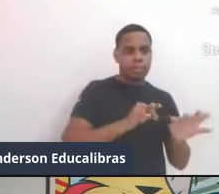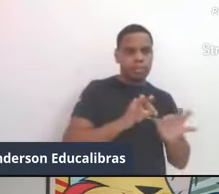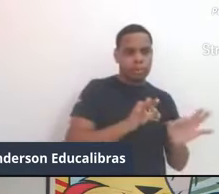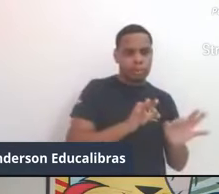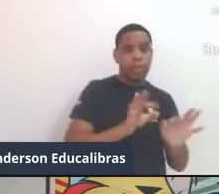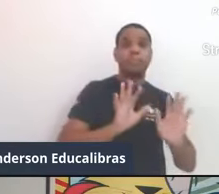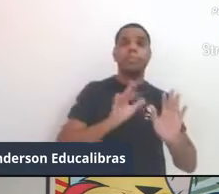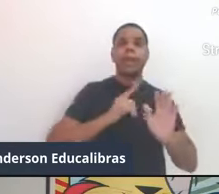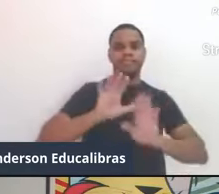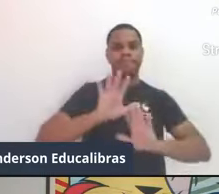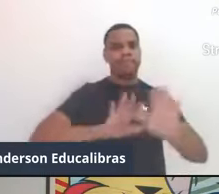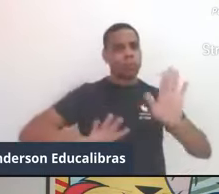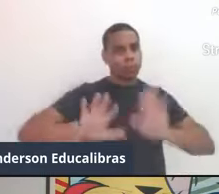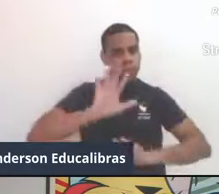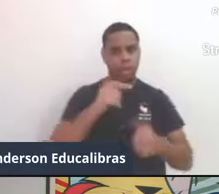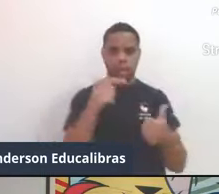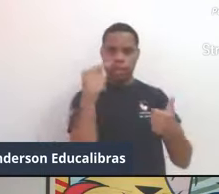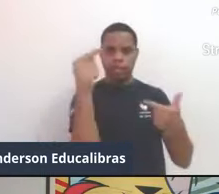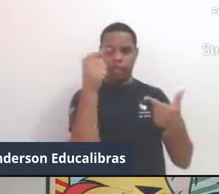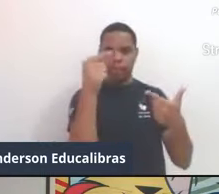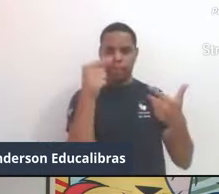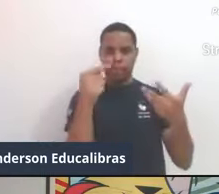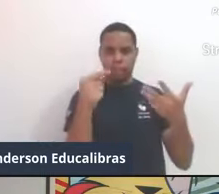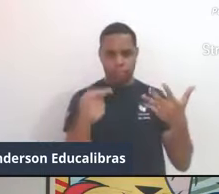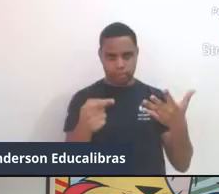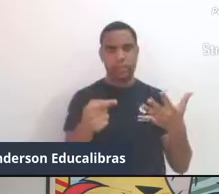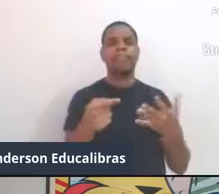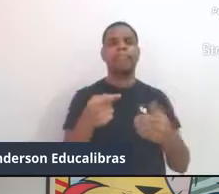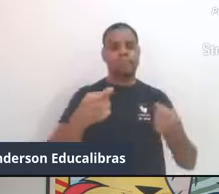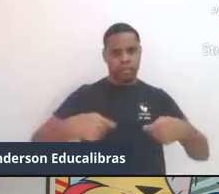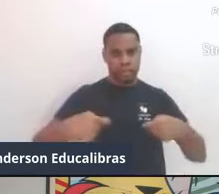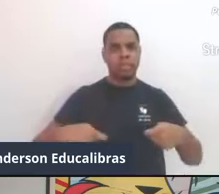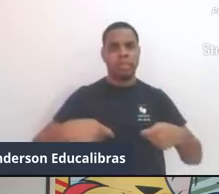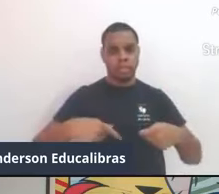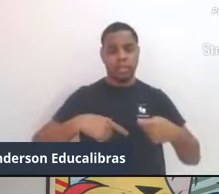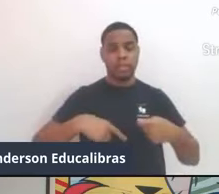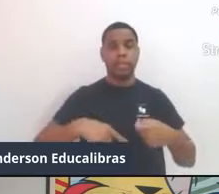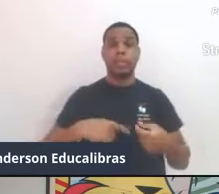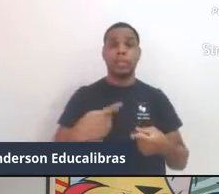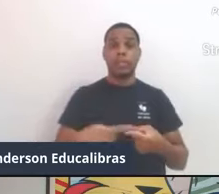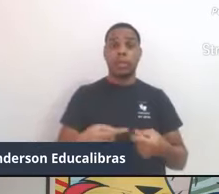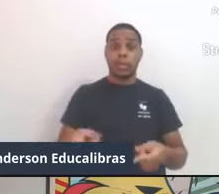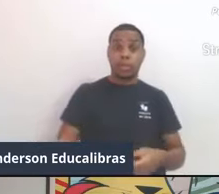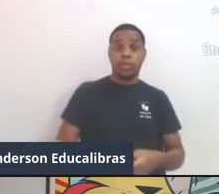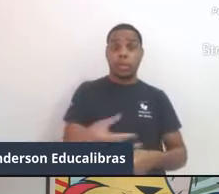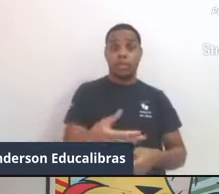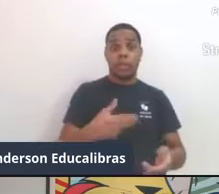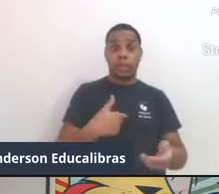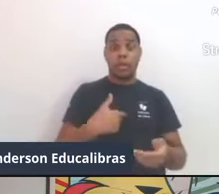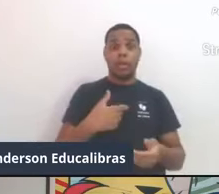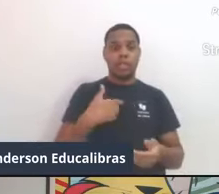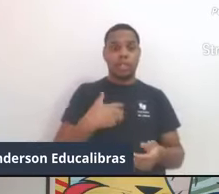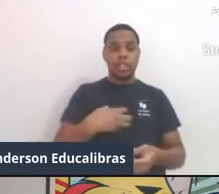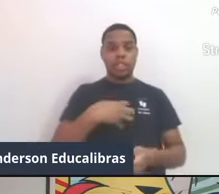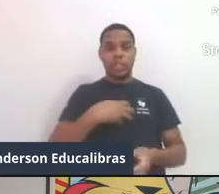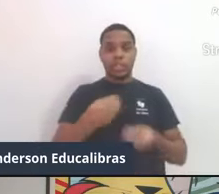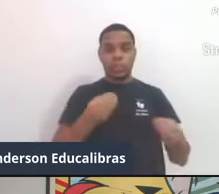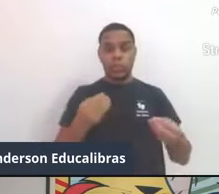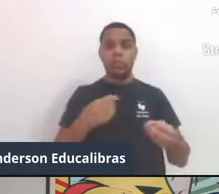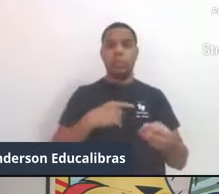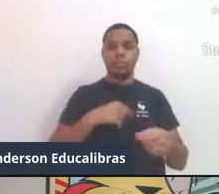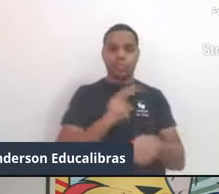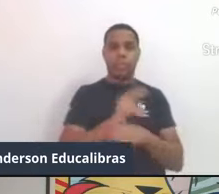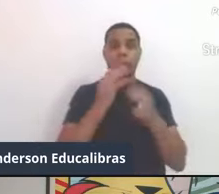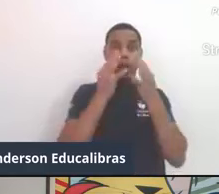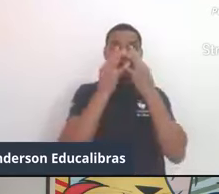cuidados muito, muito novos, muito especiais, né? Porque essa nova normalidade vai exigir